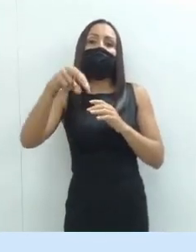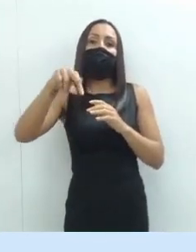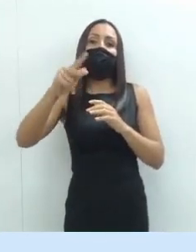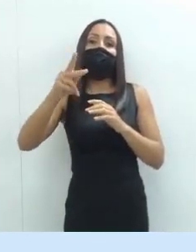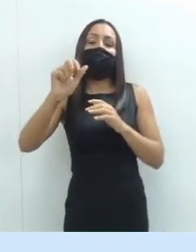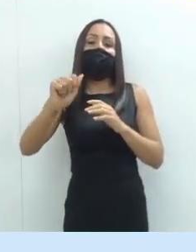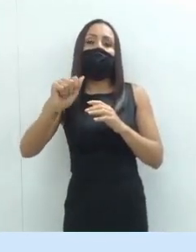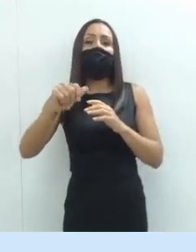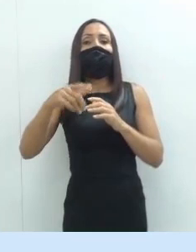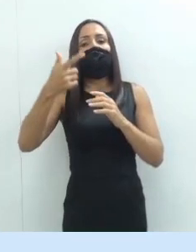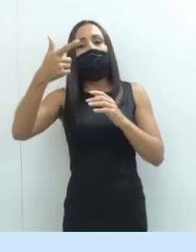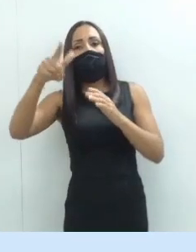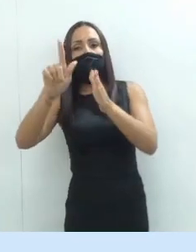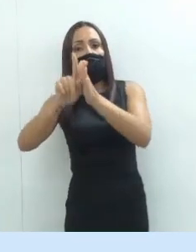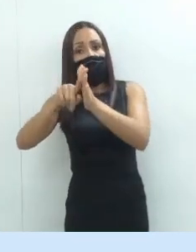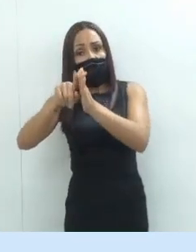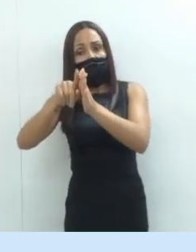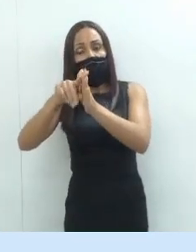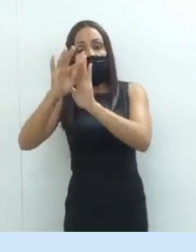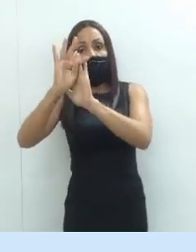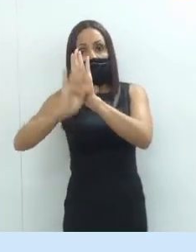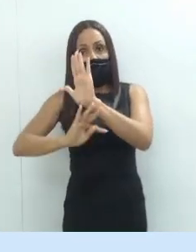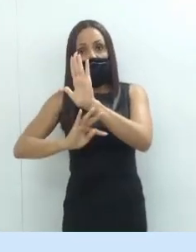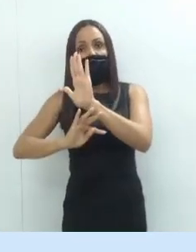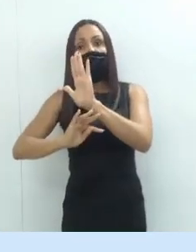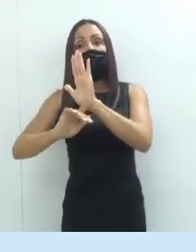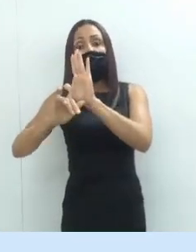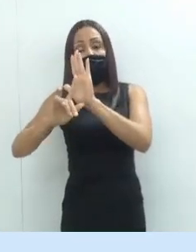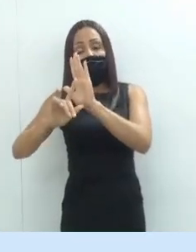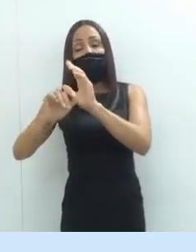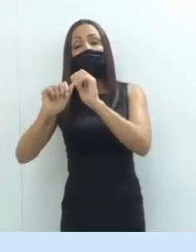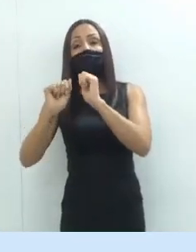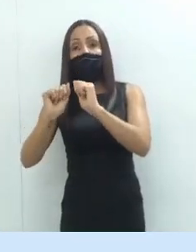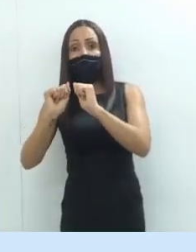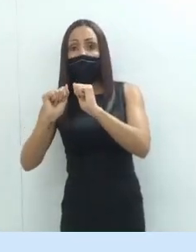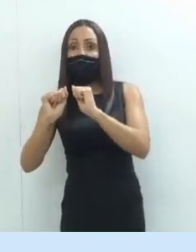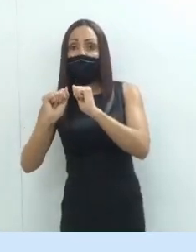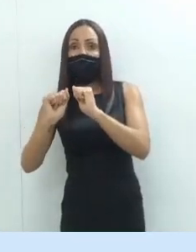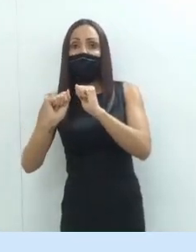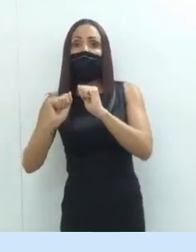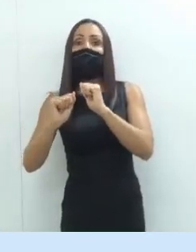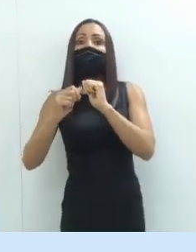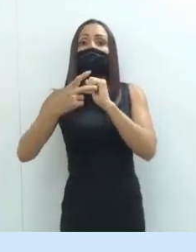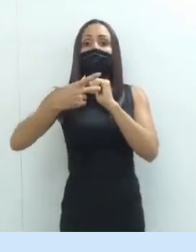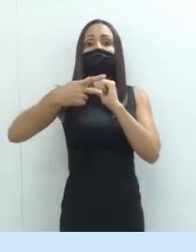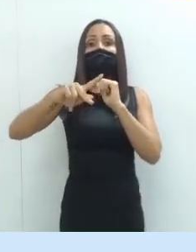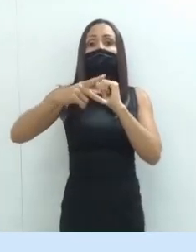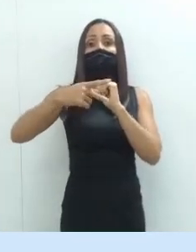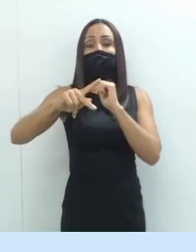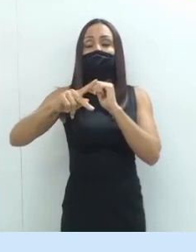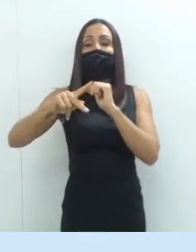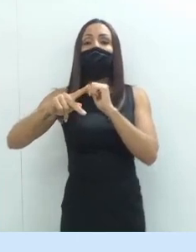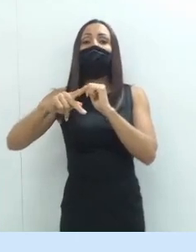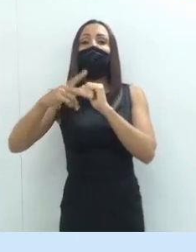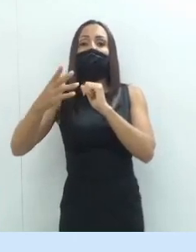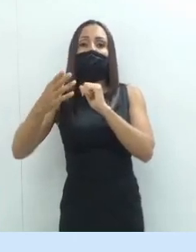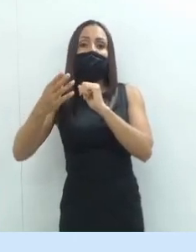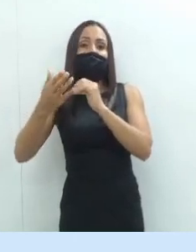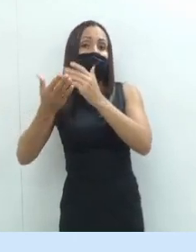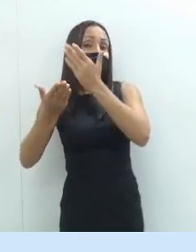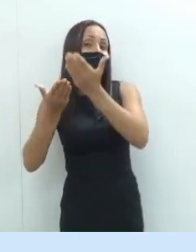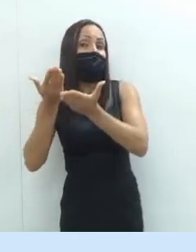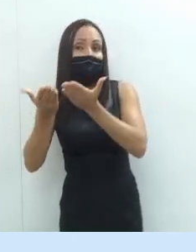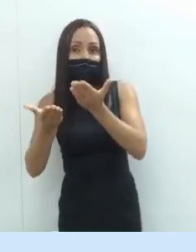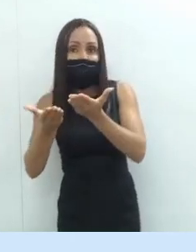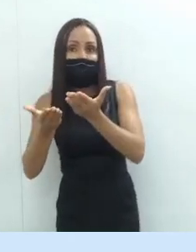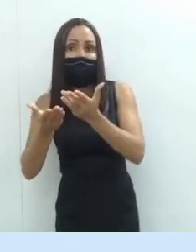gênero textual, você pode e deve fazer as suas contribuições. Você vai fazer